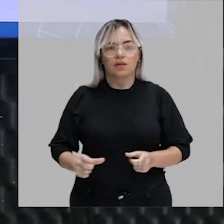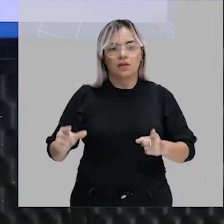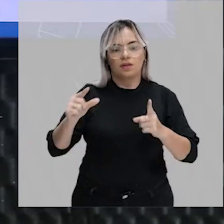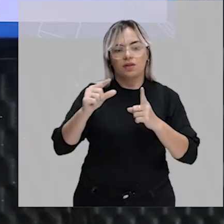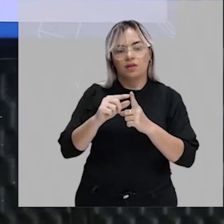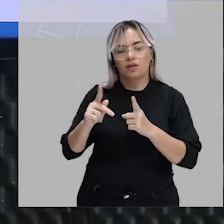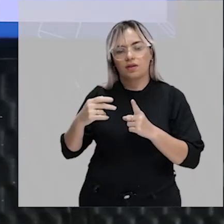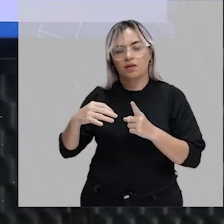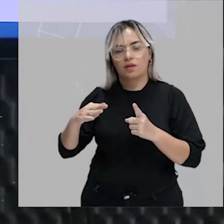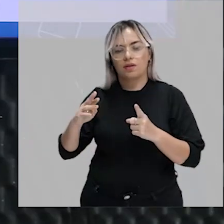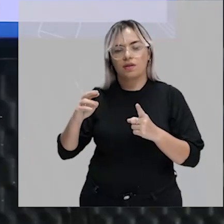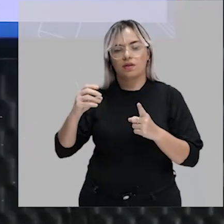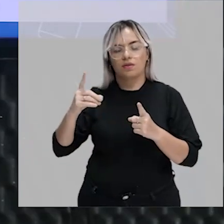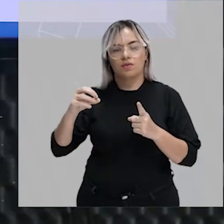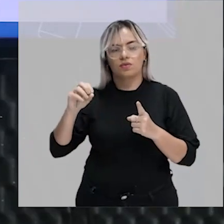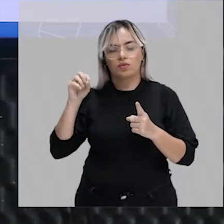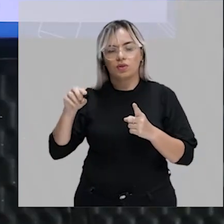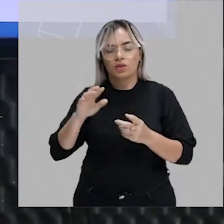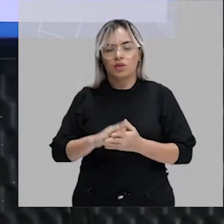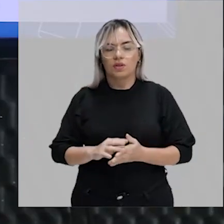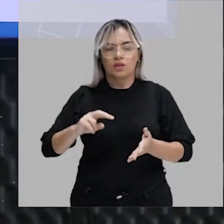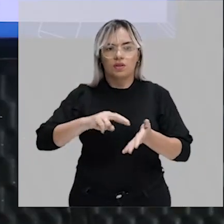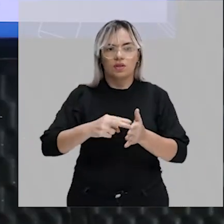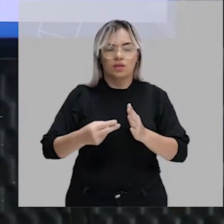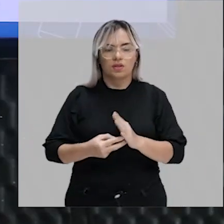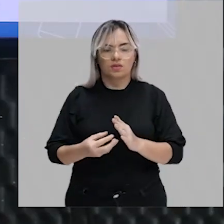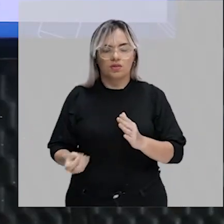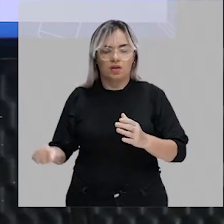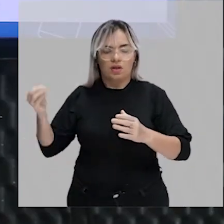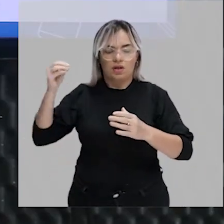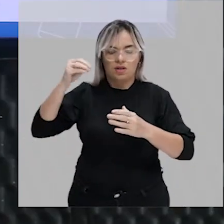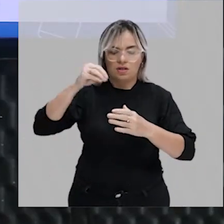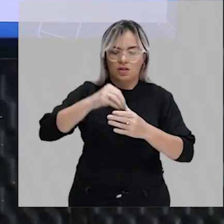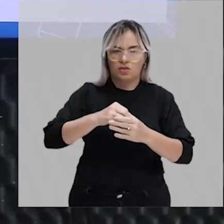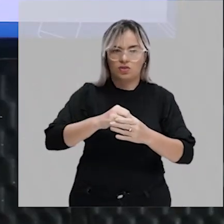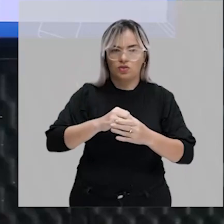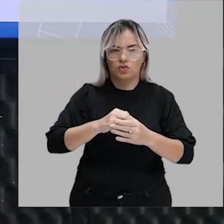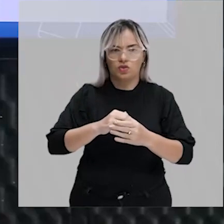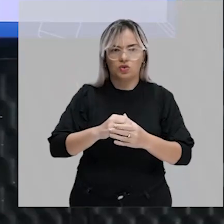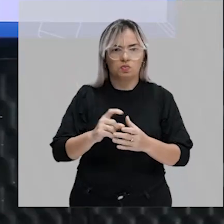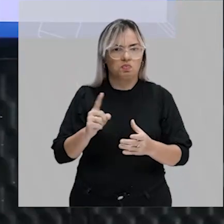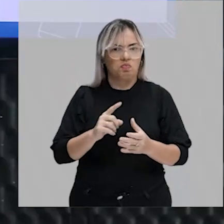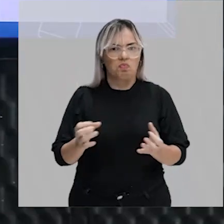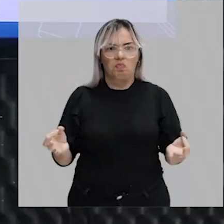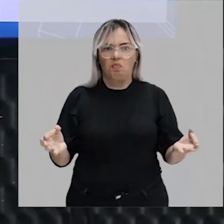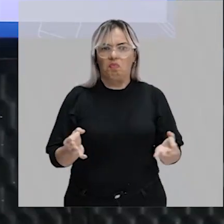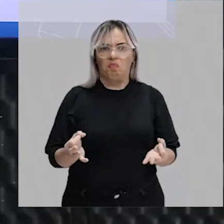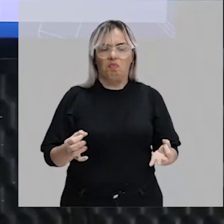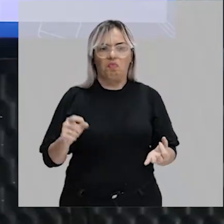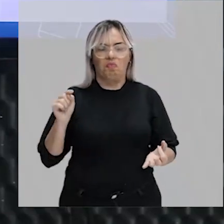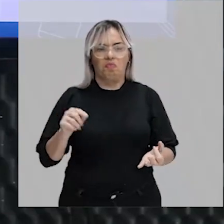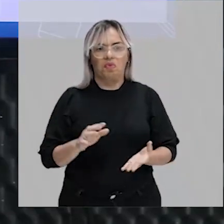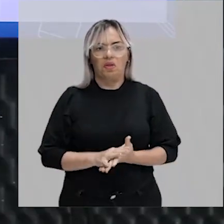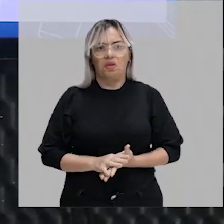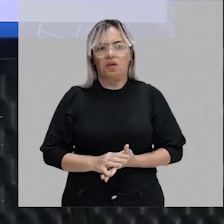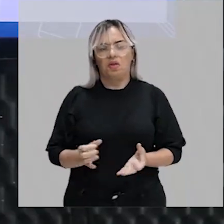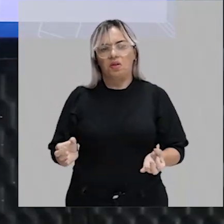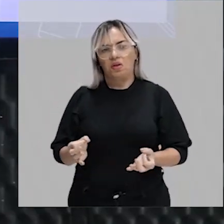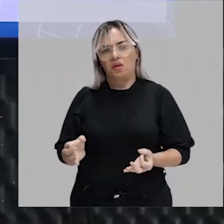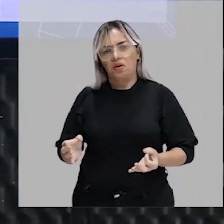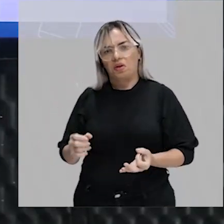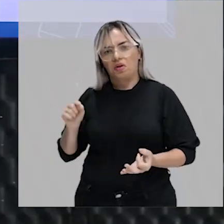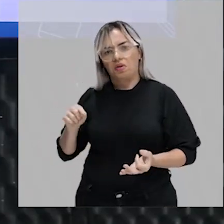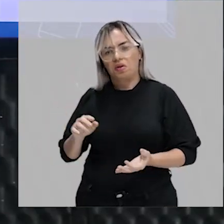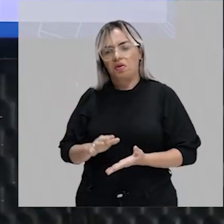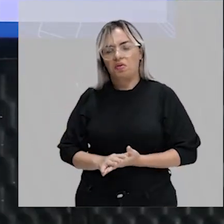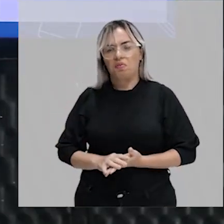significa que é um indivíduo que não pertence a nenhuma espécie. Quer dizer que ele é uma mistura de duas espécies diferentes. Professor,